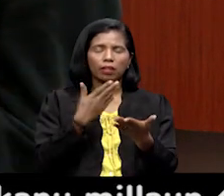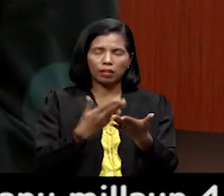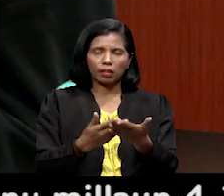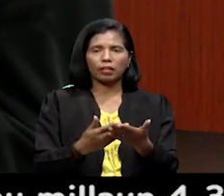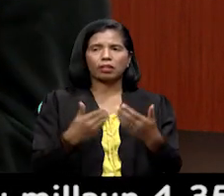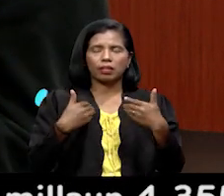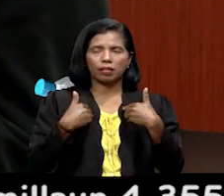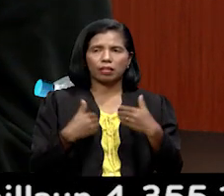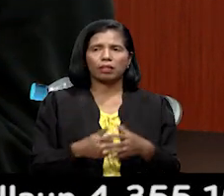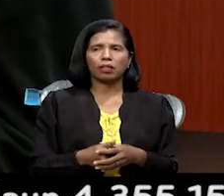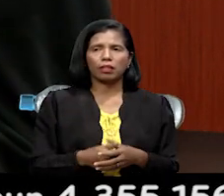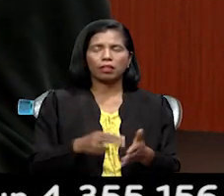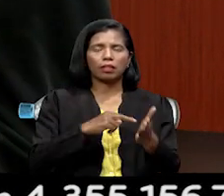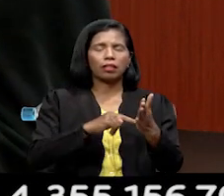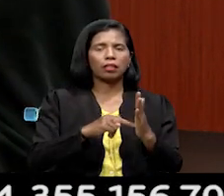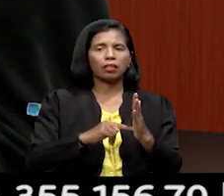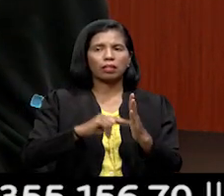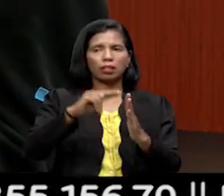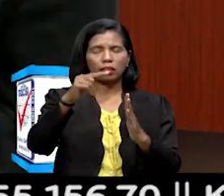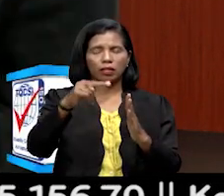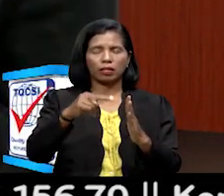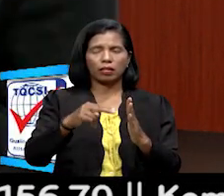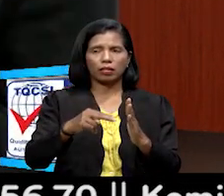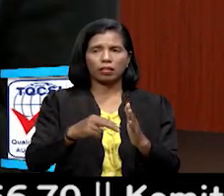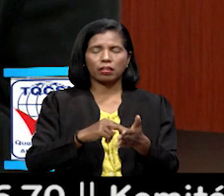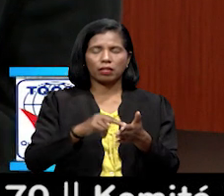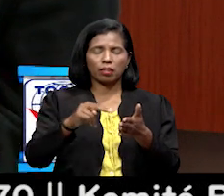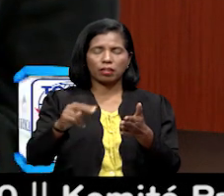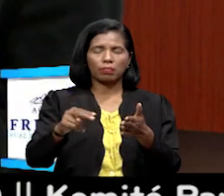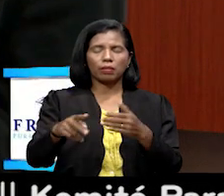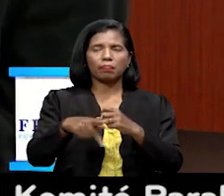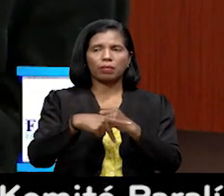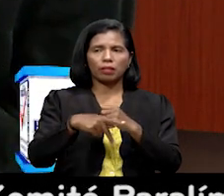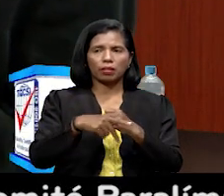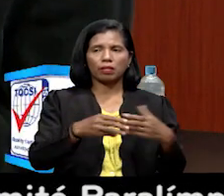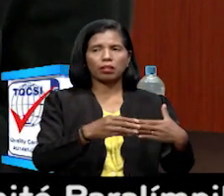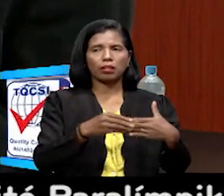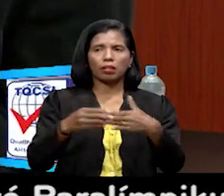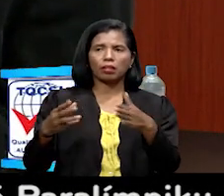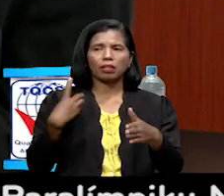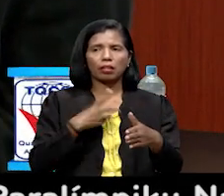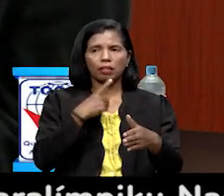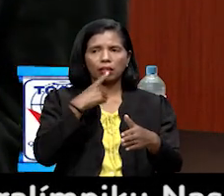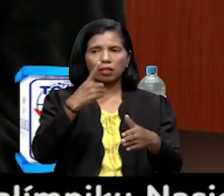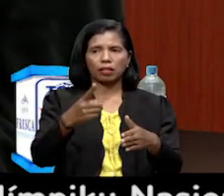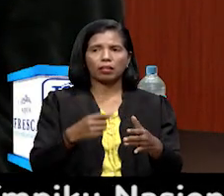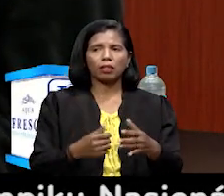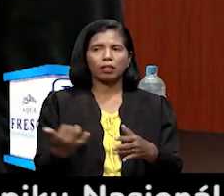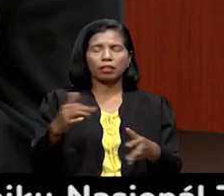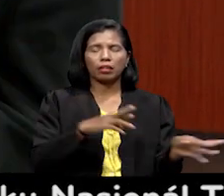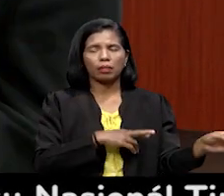depende ba nivel maturidade lider partidu siranian, depende ba nivel maturidade iha tatekata dihan daruma sira pronto